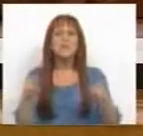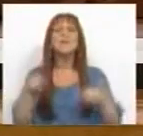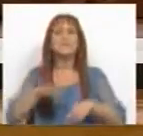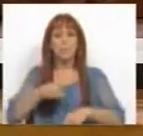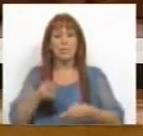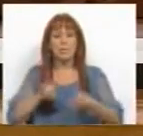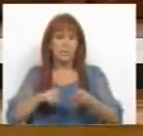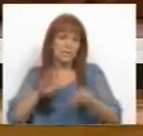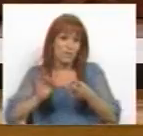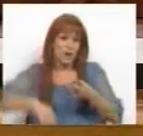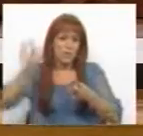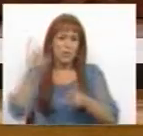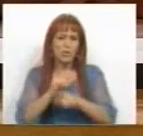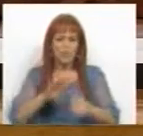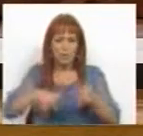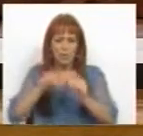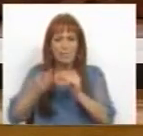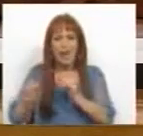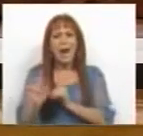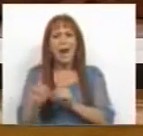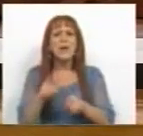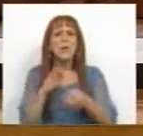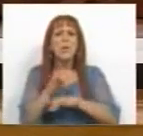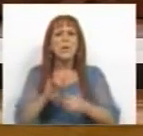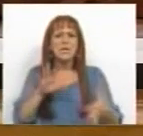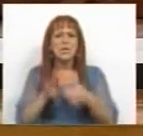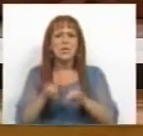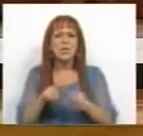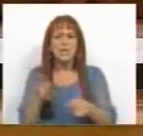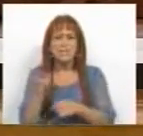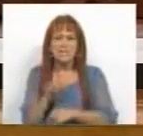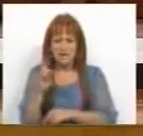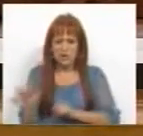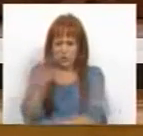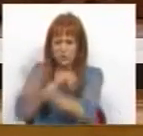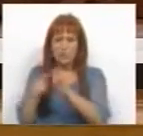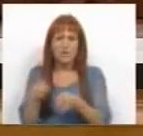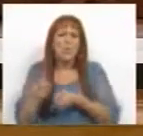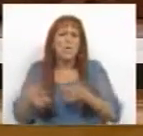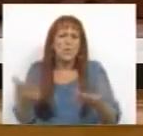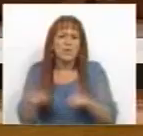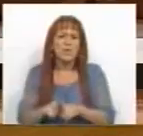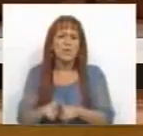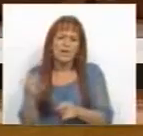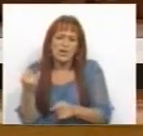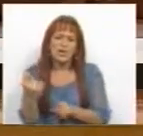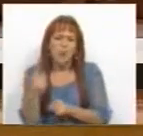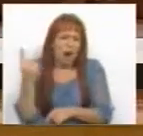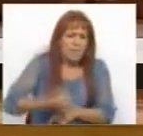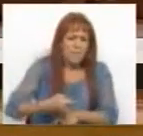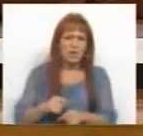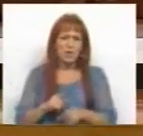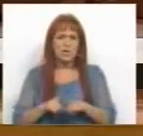E preocupações, por fim, porque este Programa de Estabilidade continua associado ao semestre europeu, que mais não é do que um instrumento para